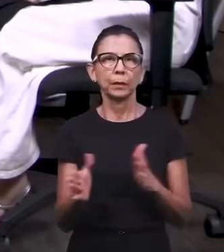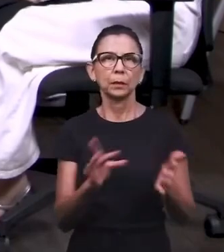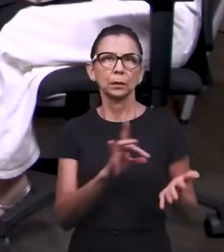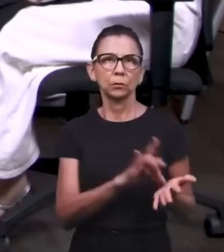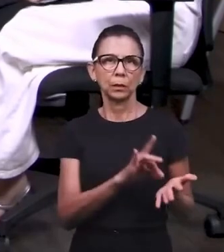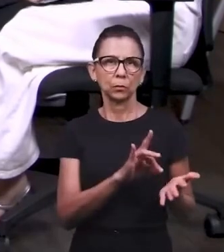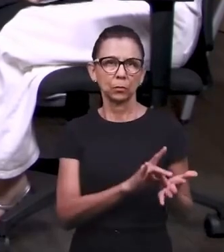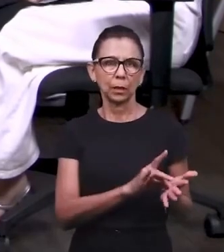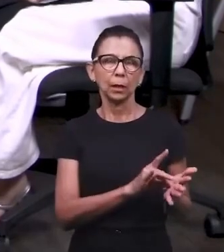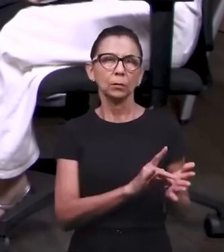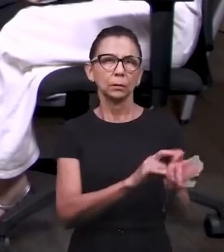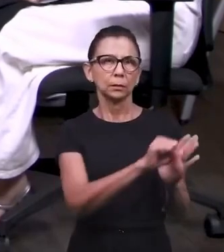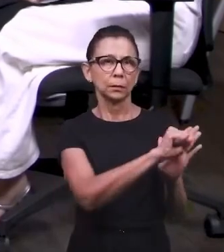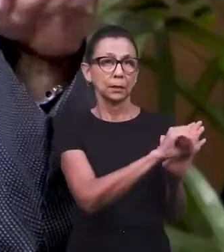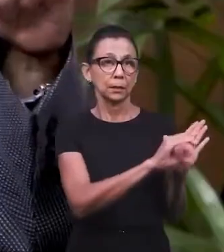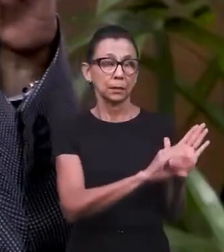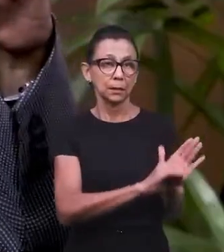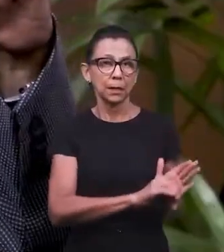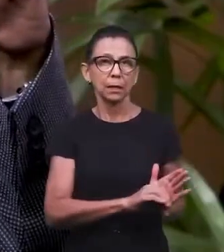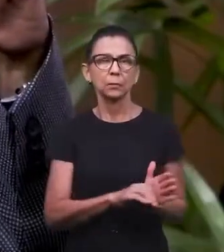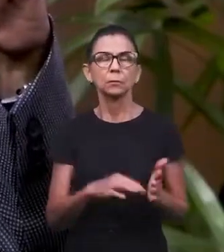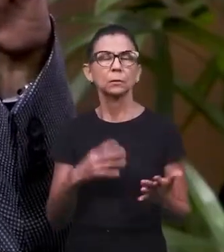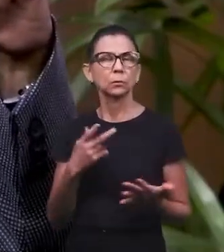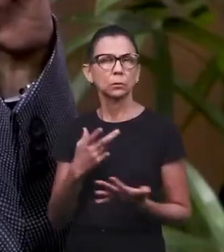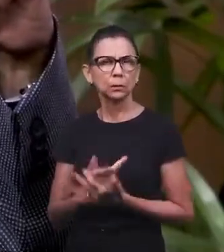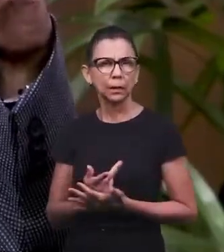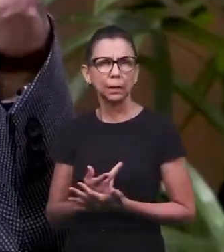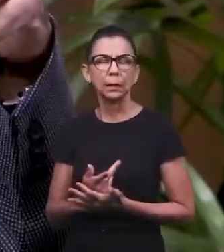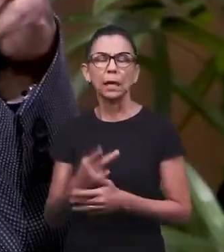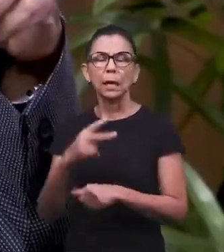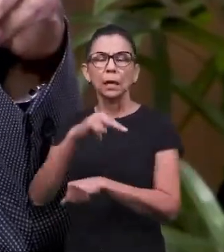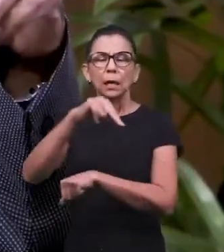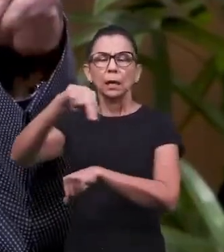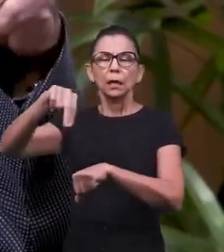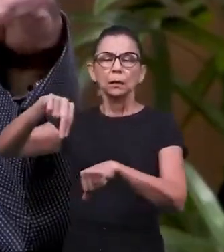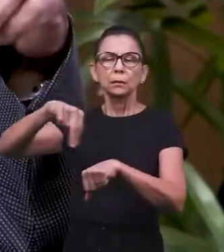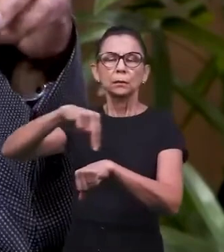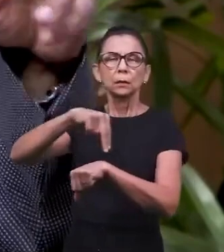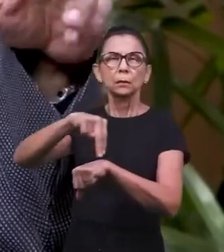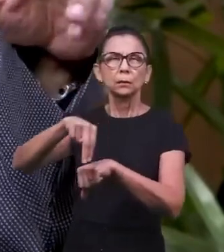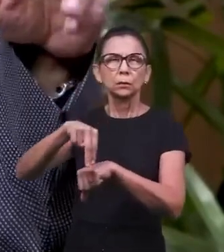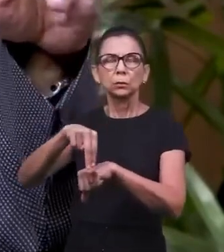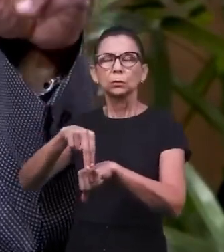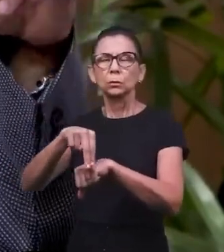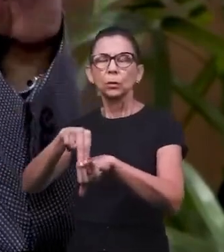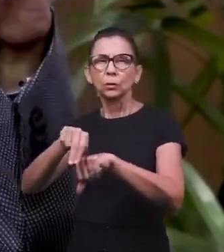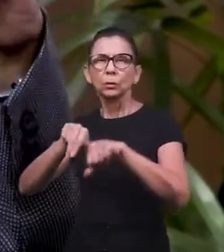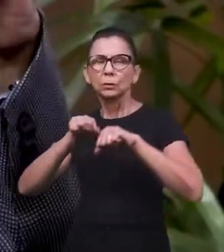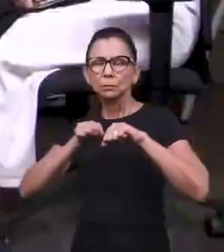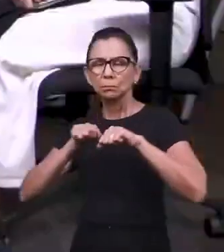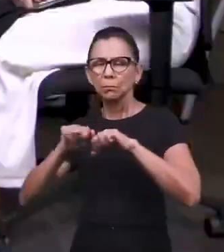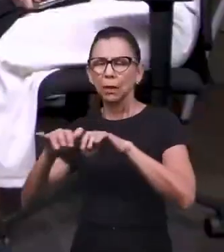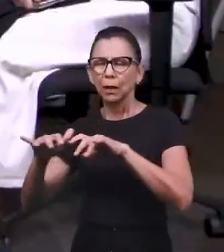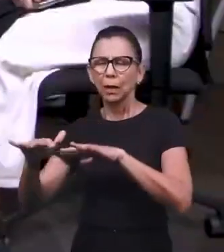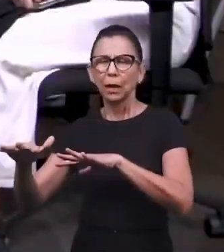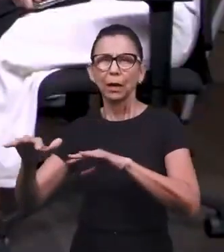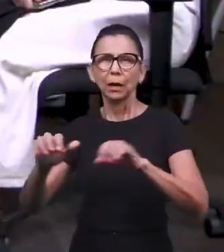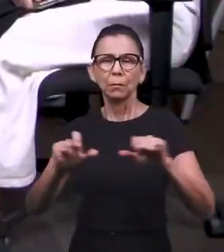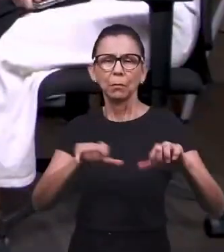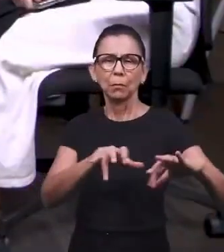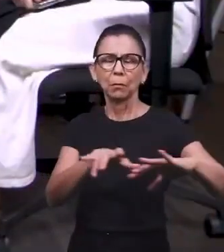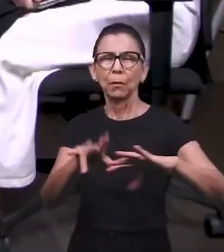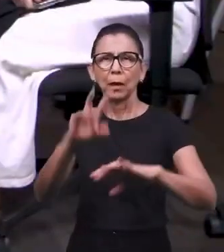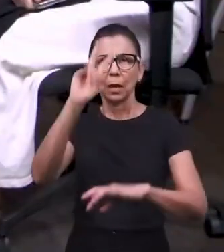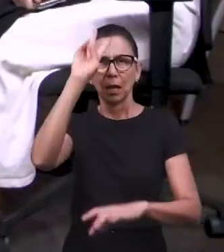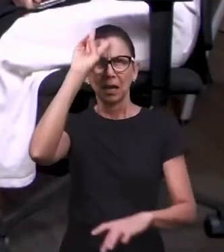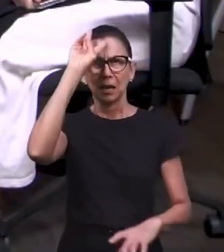né porque se amotinam as nações Por que o homem se encontra nesse estado de rebelião isso